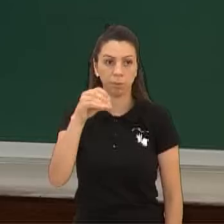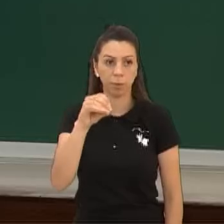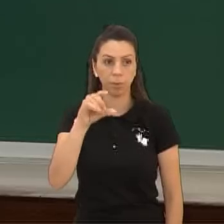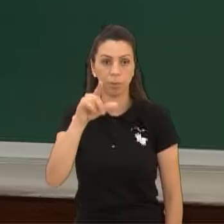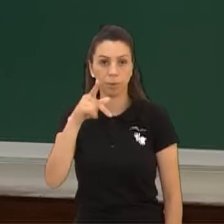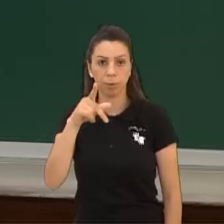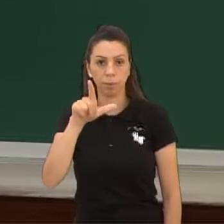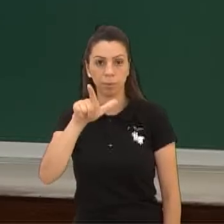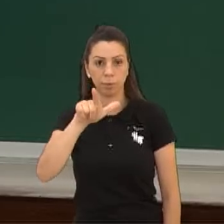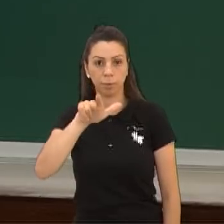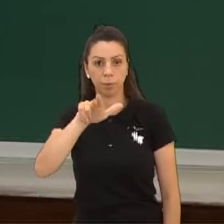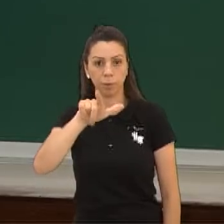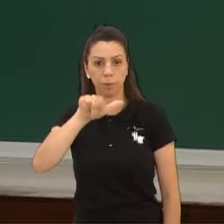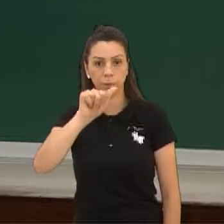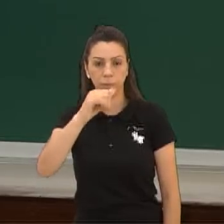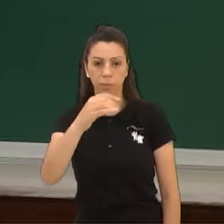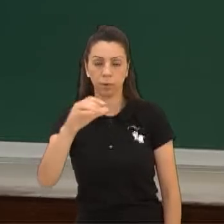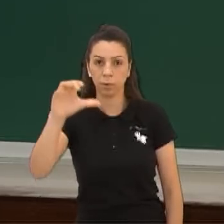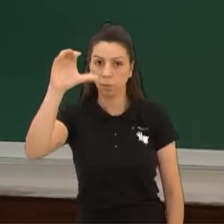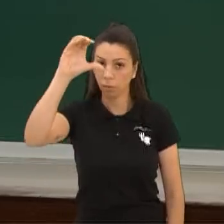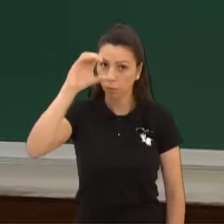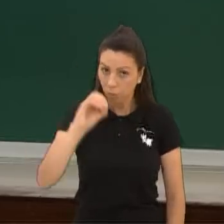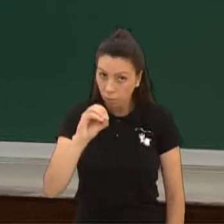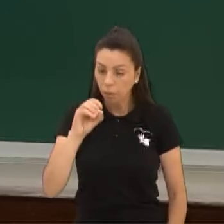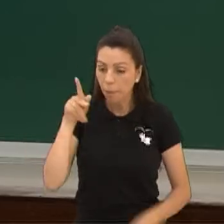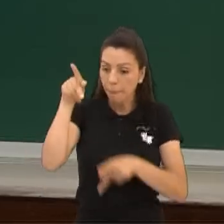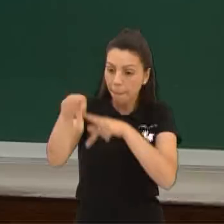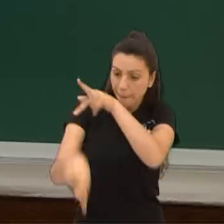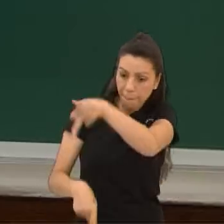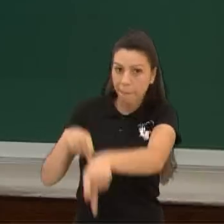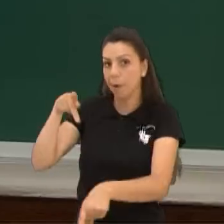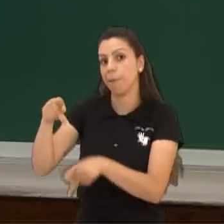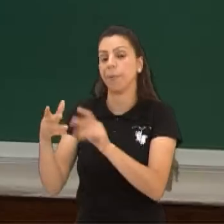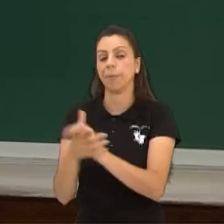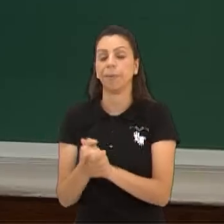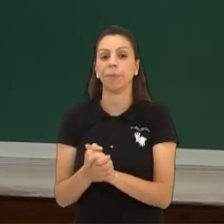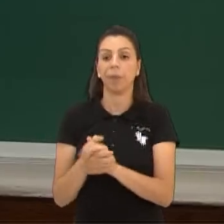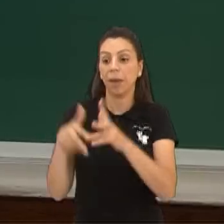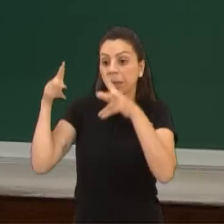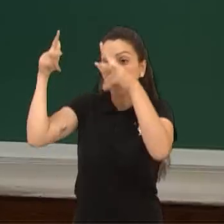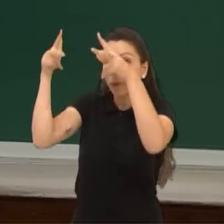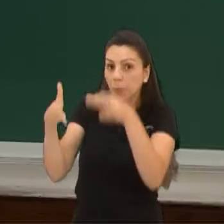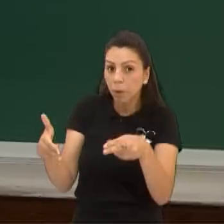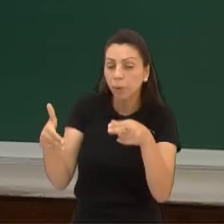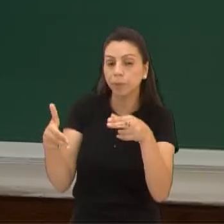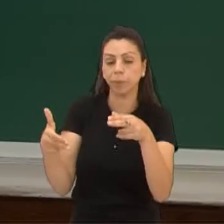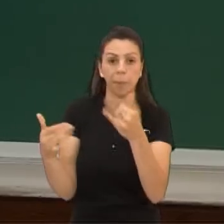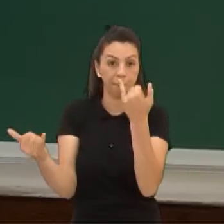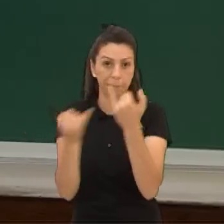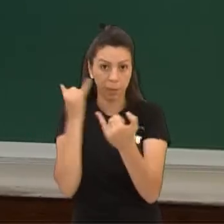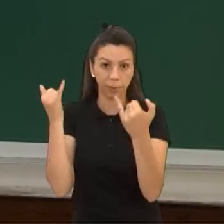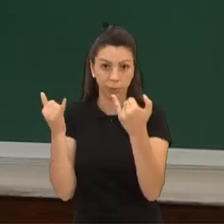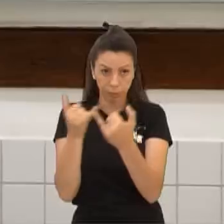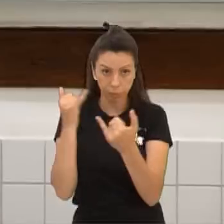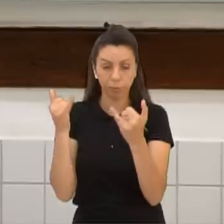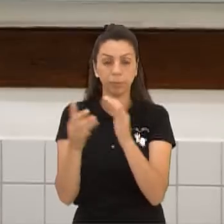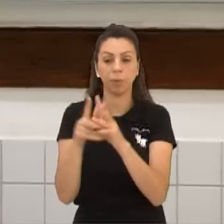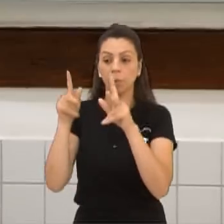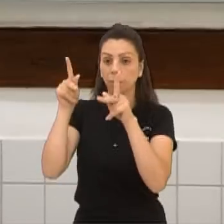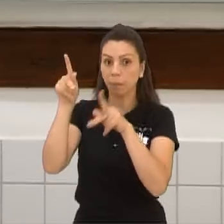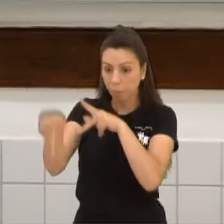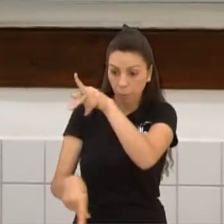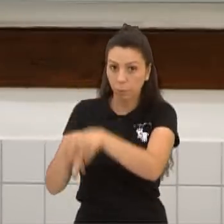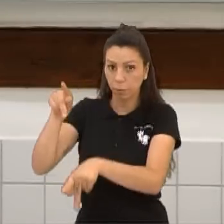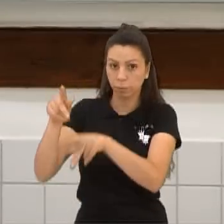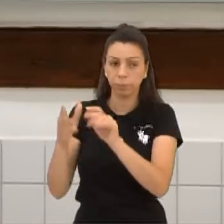população. Lógico, da mesma espécie, semelhantes a eles. Nós chamamos de população.